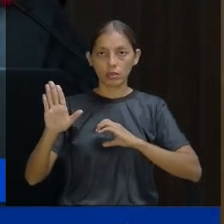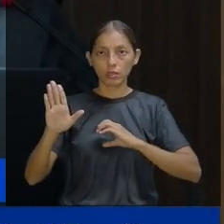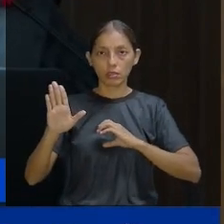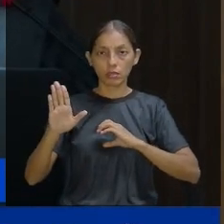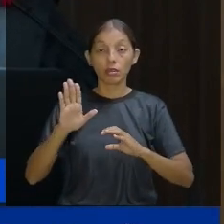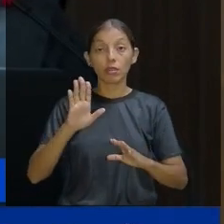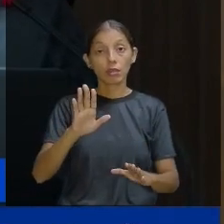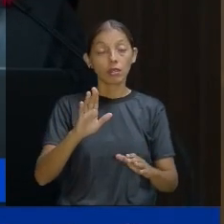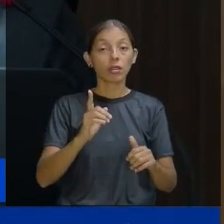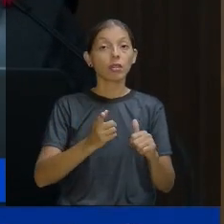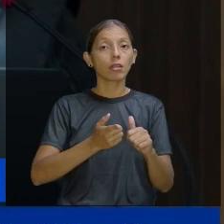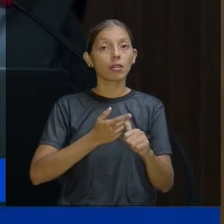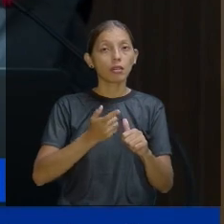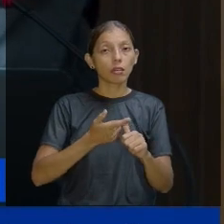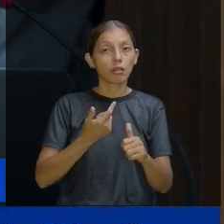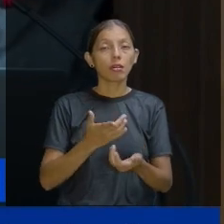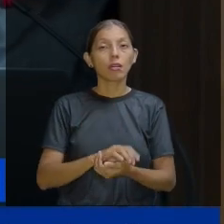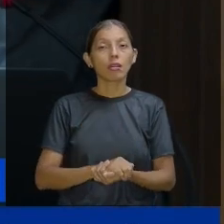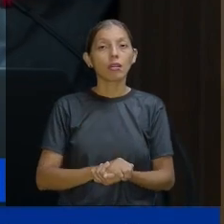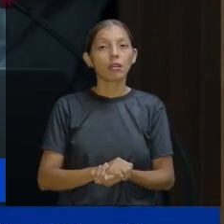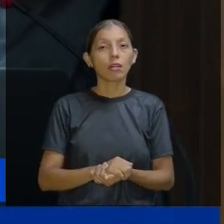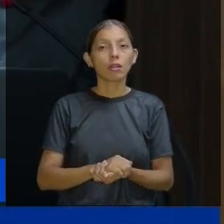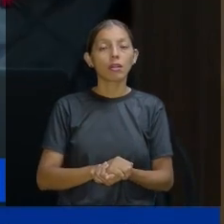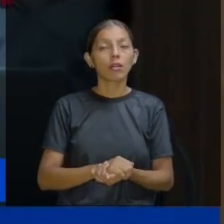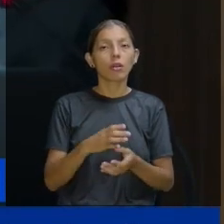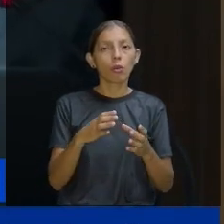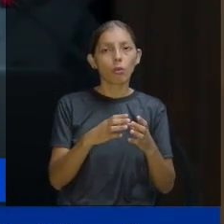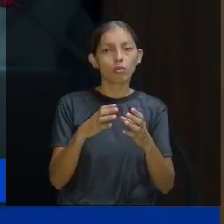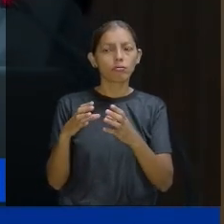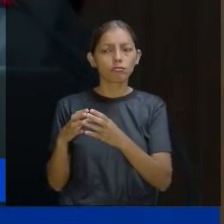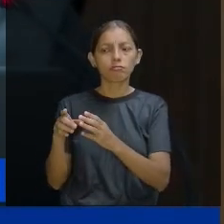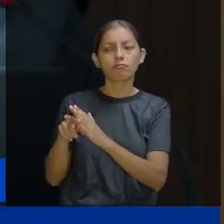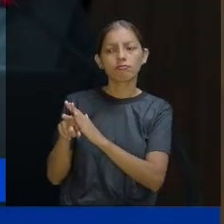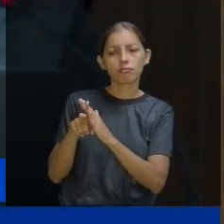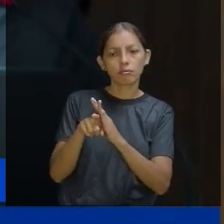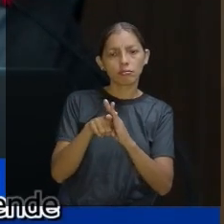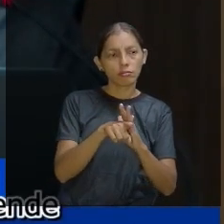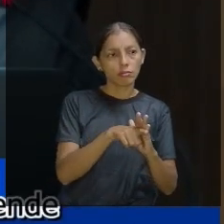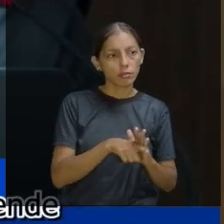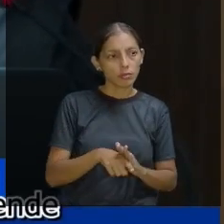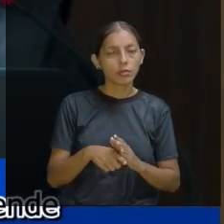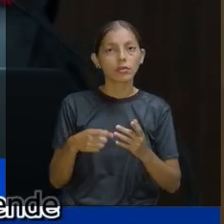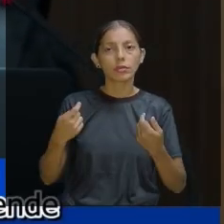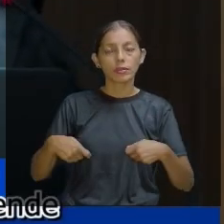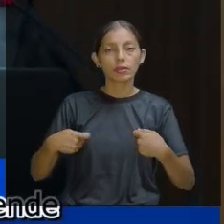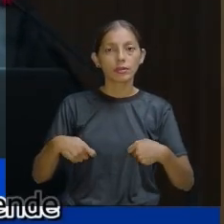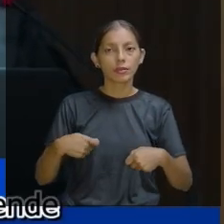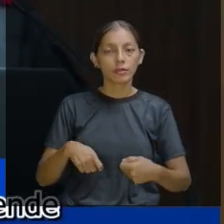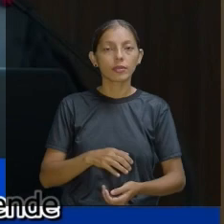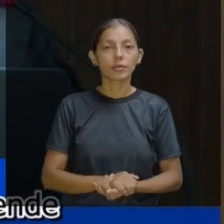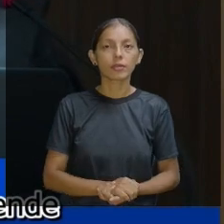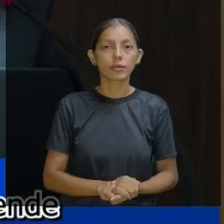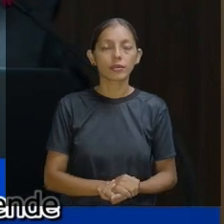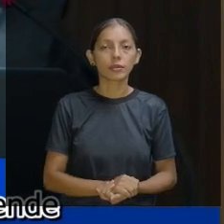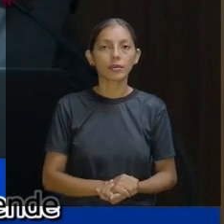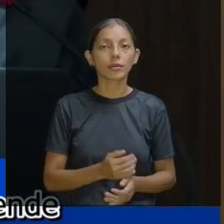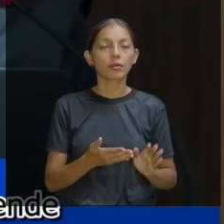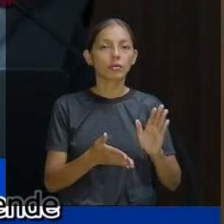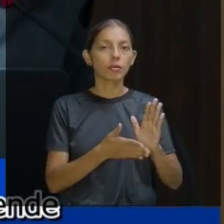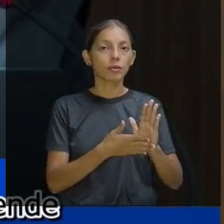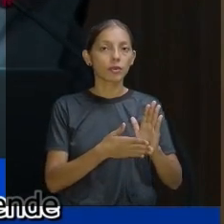essas pessoas a essas comissões de heteroidentificação. Essa proposta foi rechaçada pelo